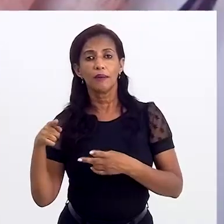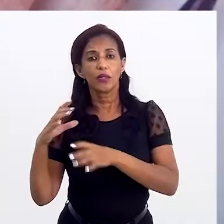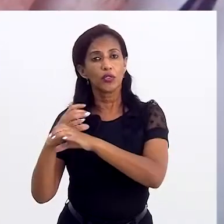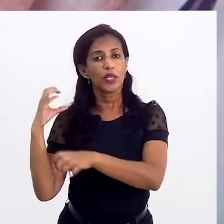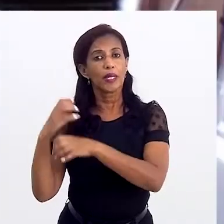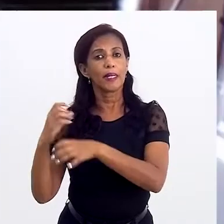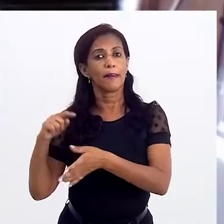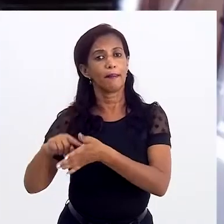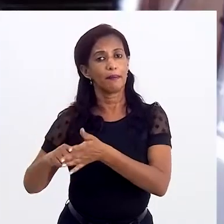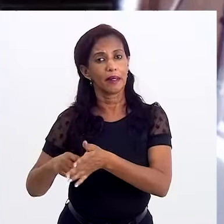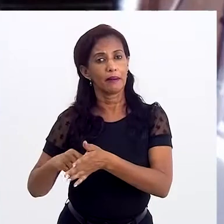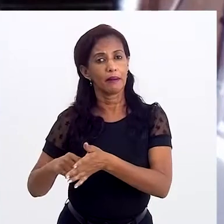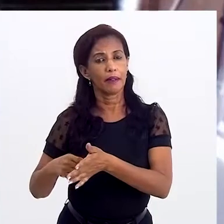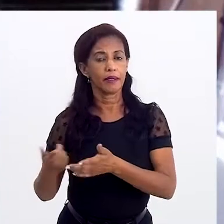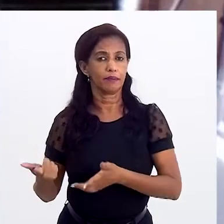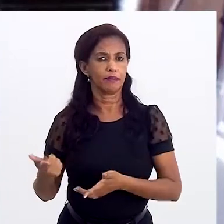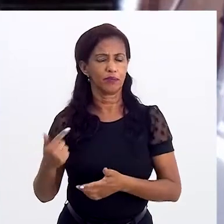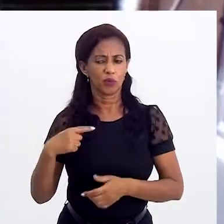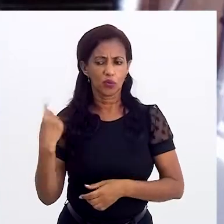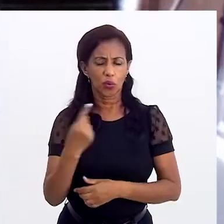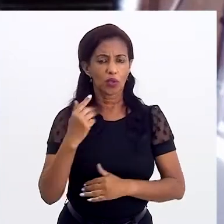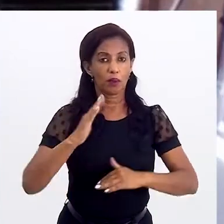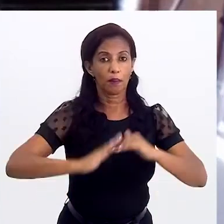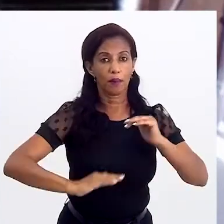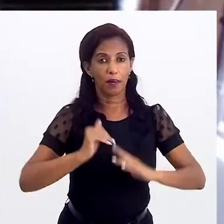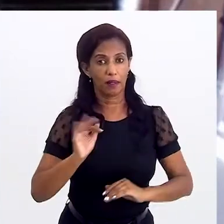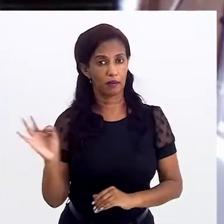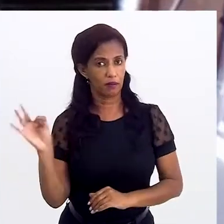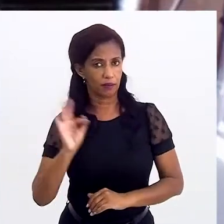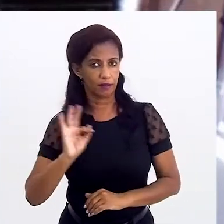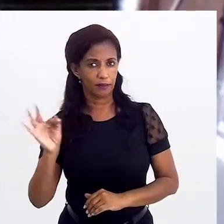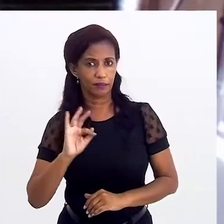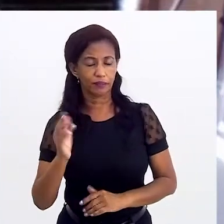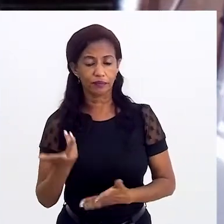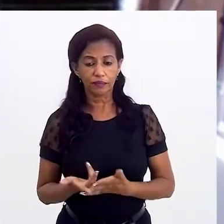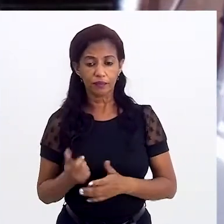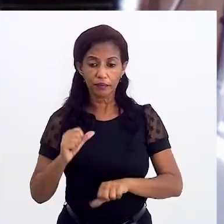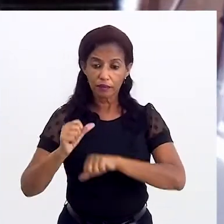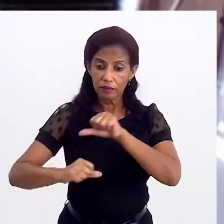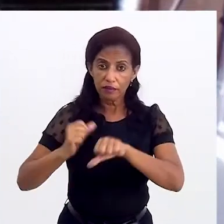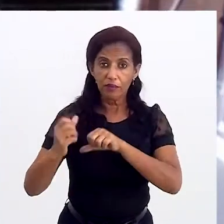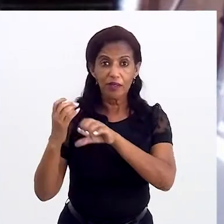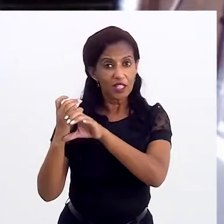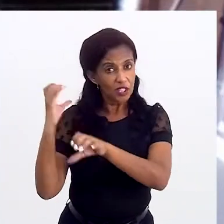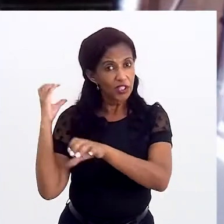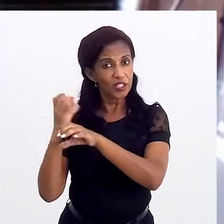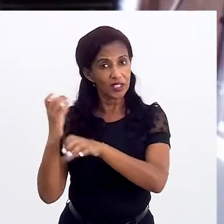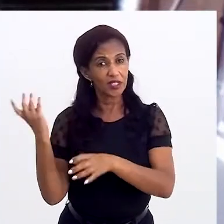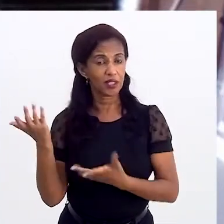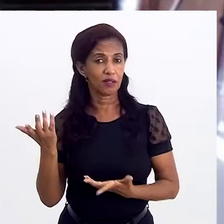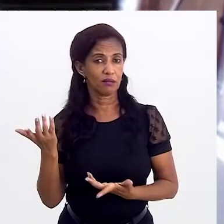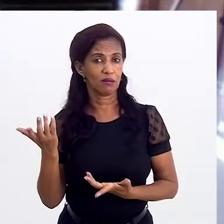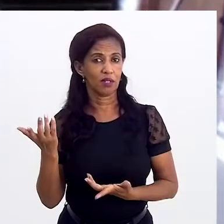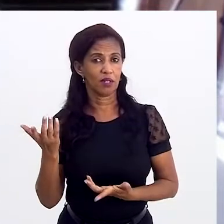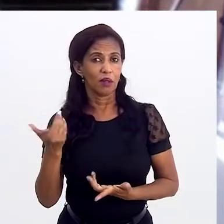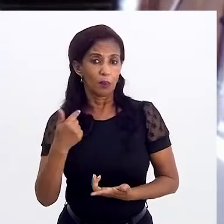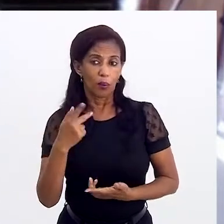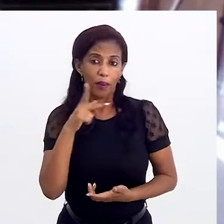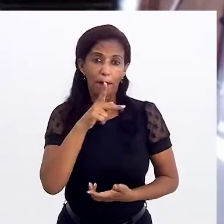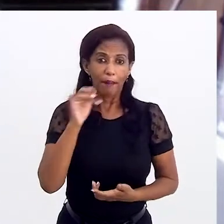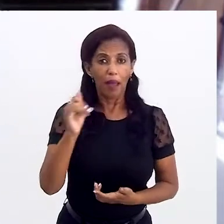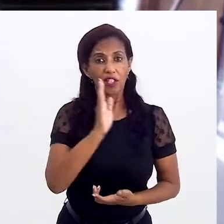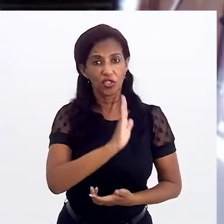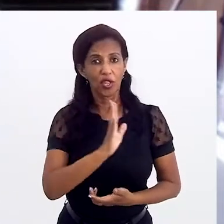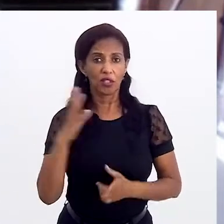engenharia mecânica. Ou seja, nós estávamos nos preparando na faculdade para nos tornarmos engenheiros, né? Porque nosso pai